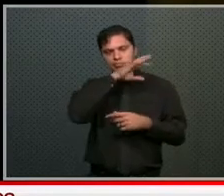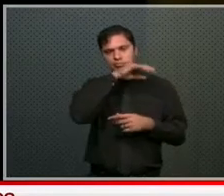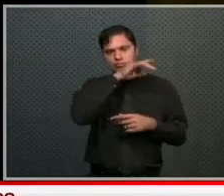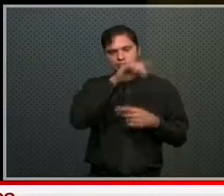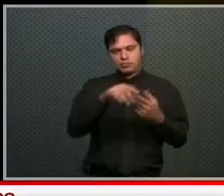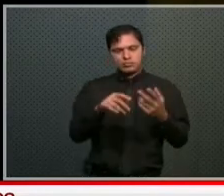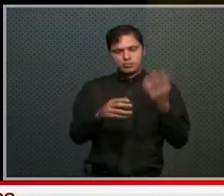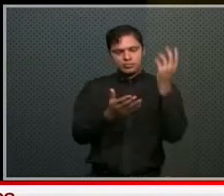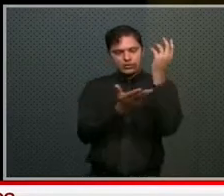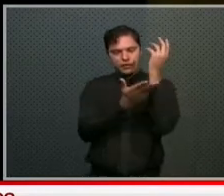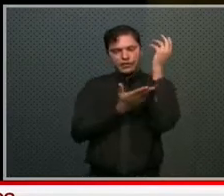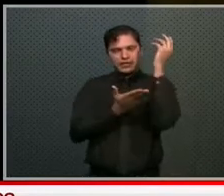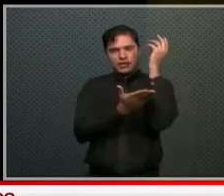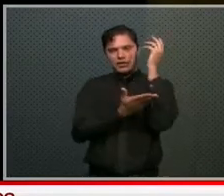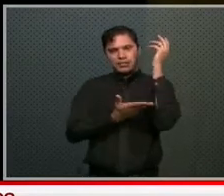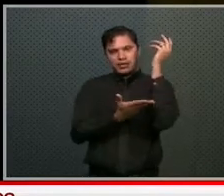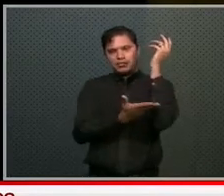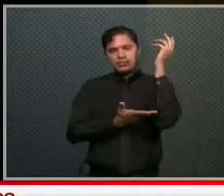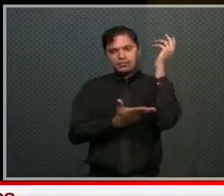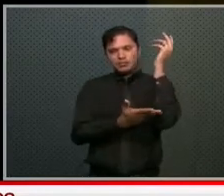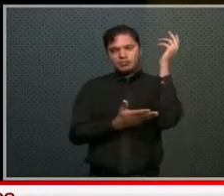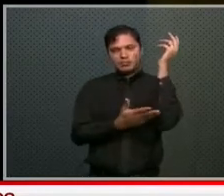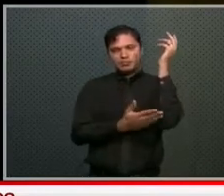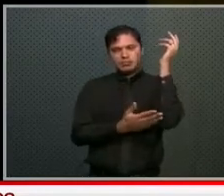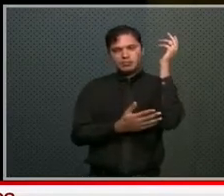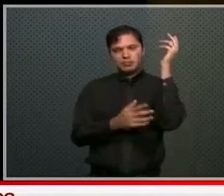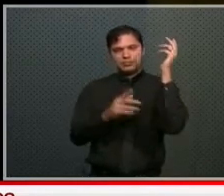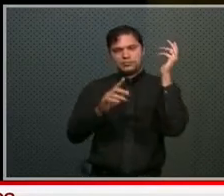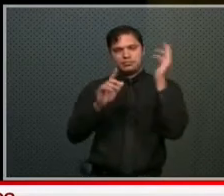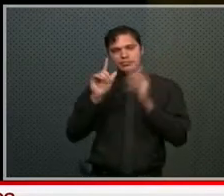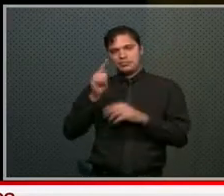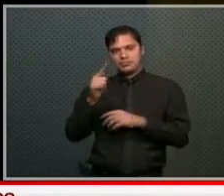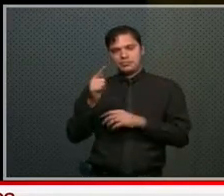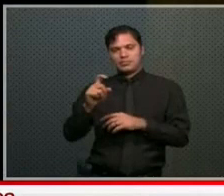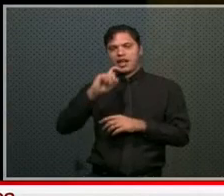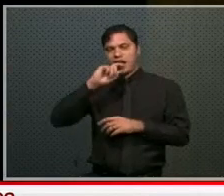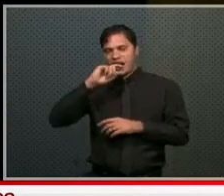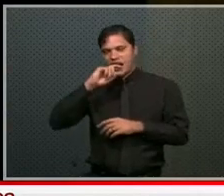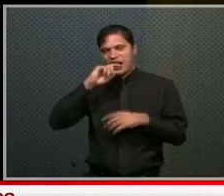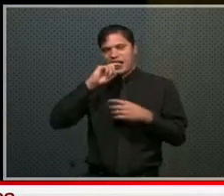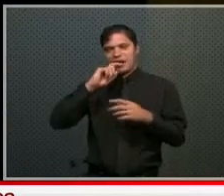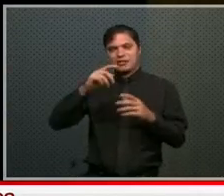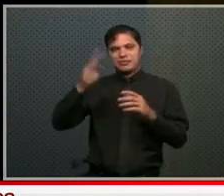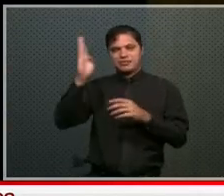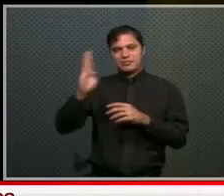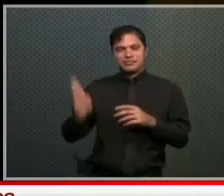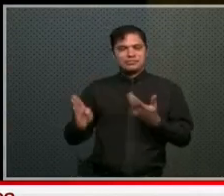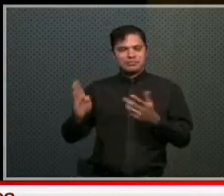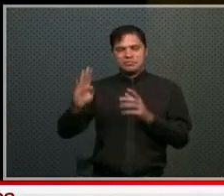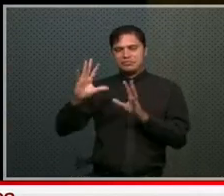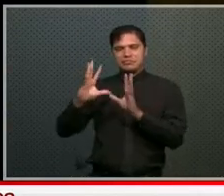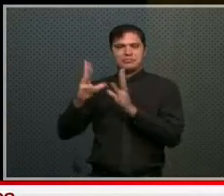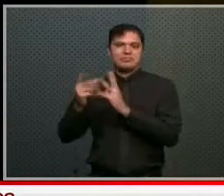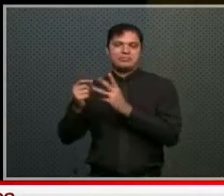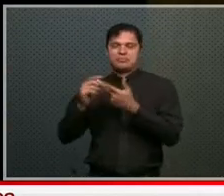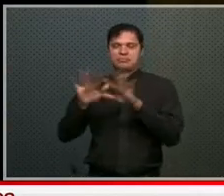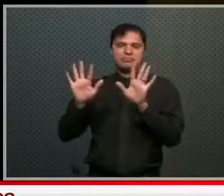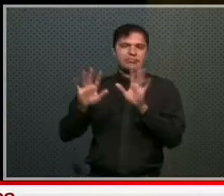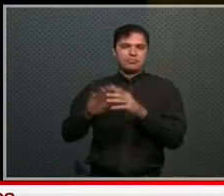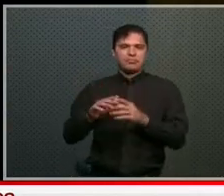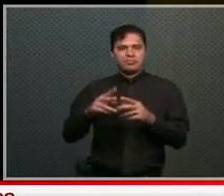como Seringueira guaranazeiro Castanheira do Pará do Brasil da Amazônia como que eram chamar